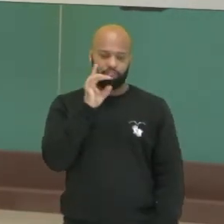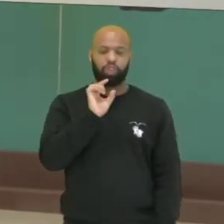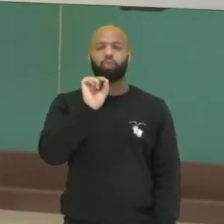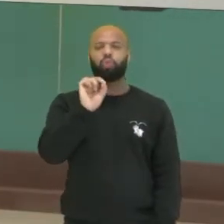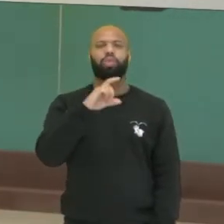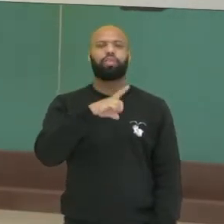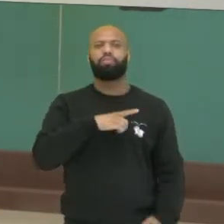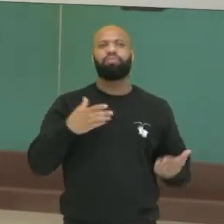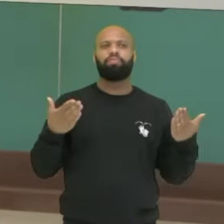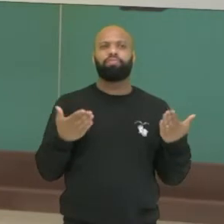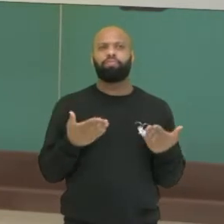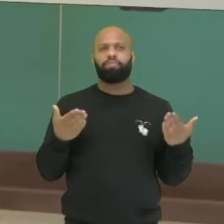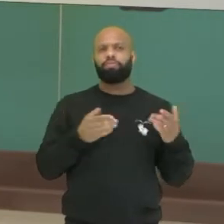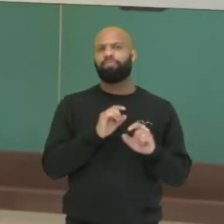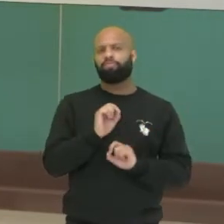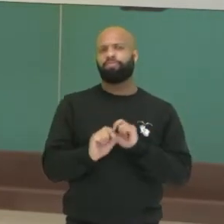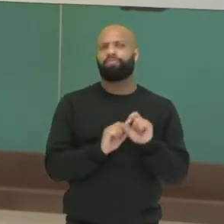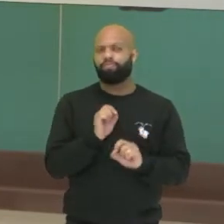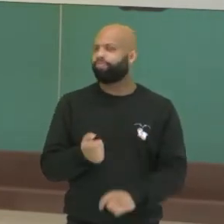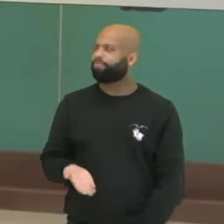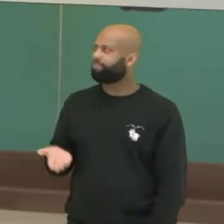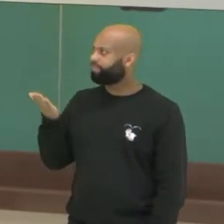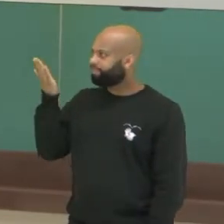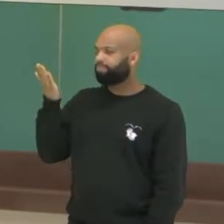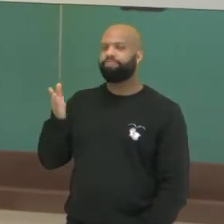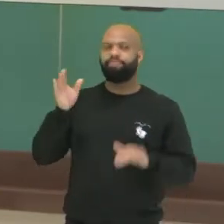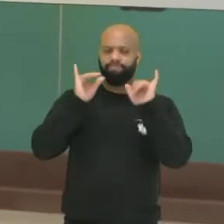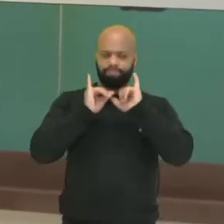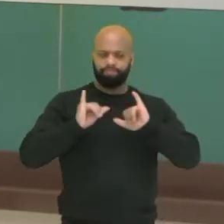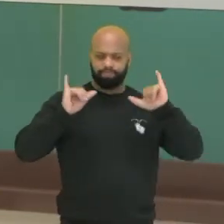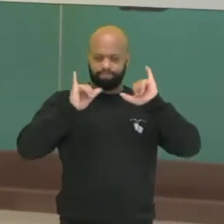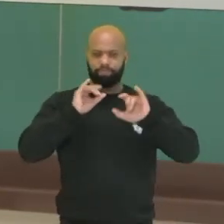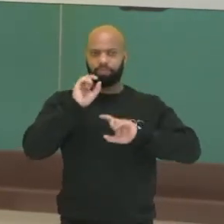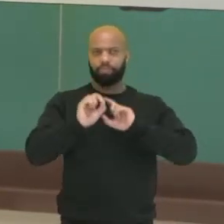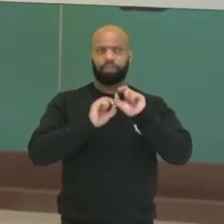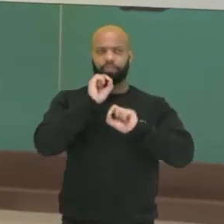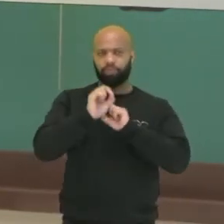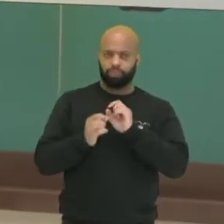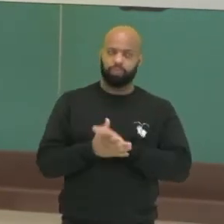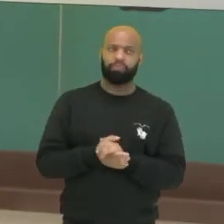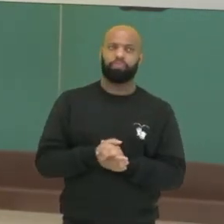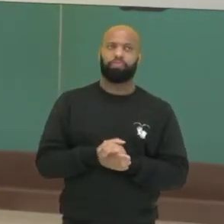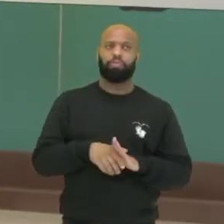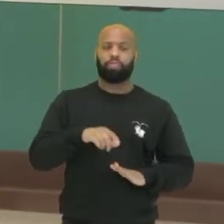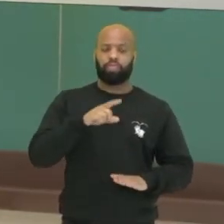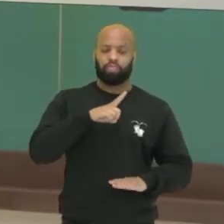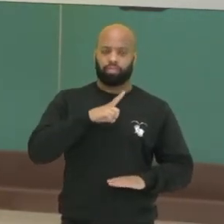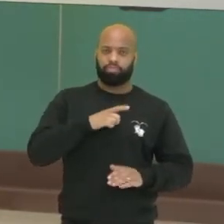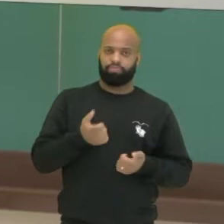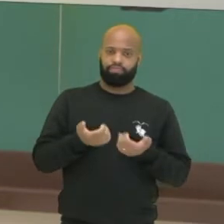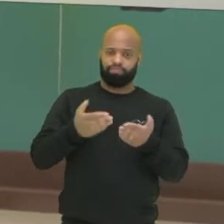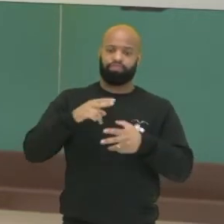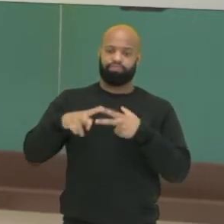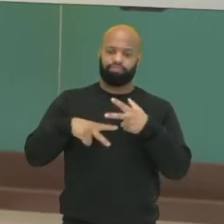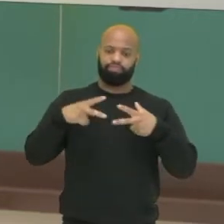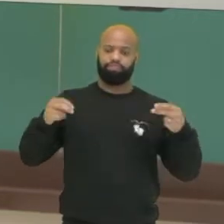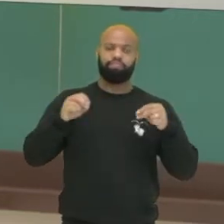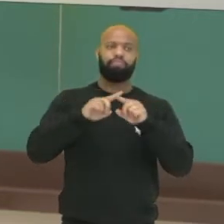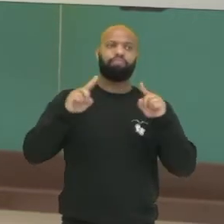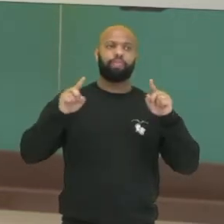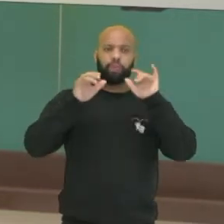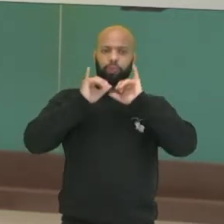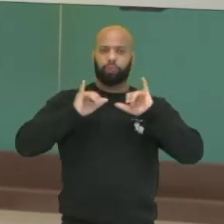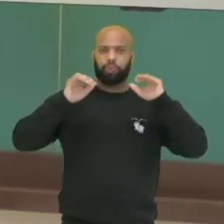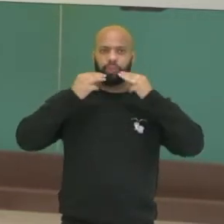aqui, nessa propaganda, ela que dava esse brinde, ela não é uma